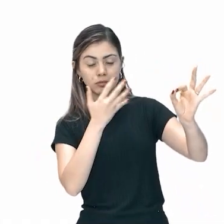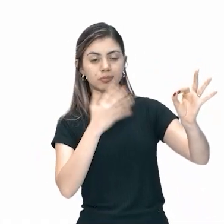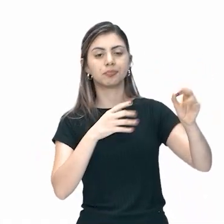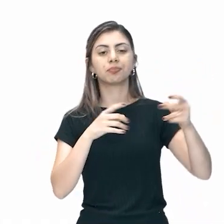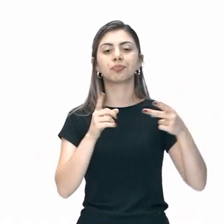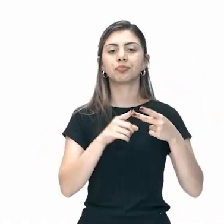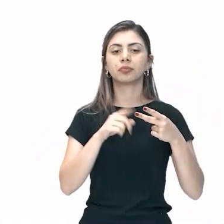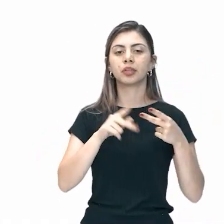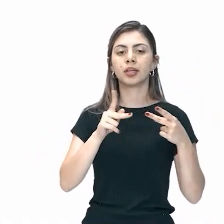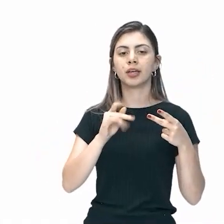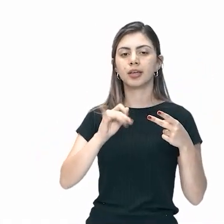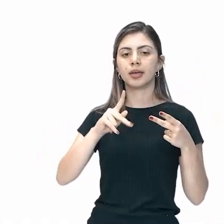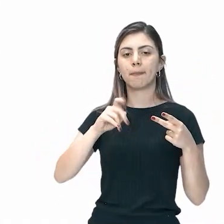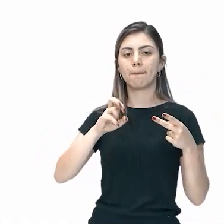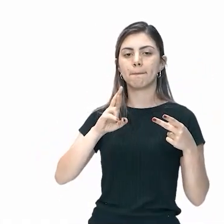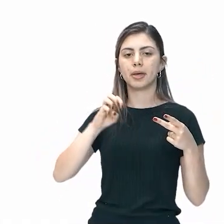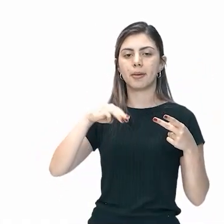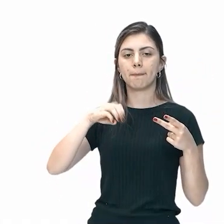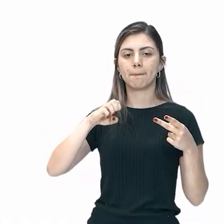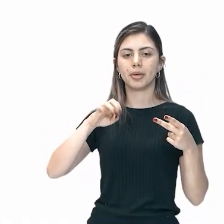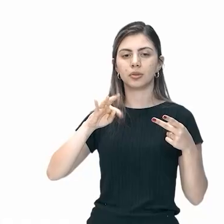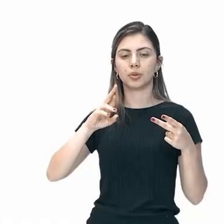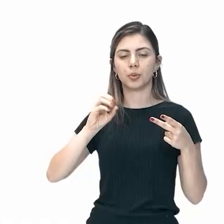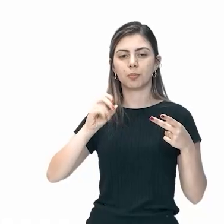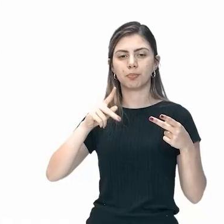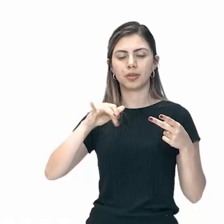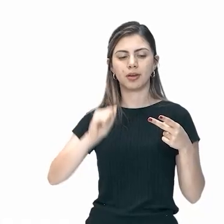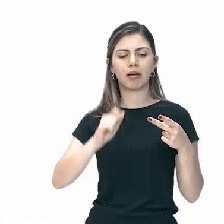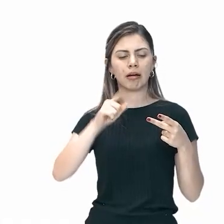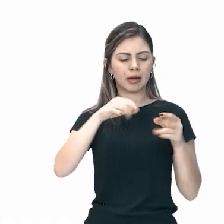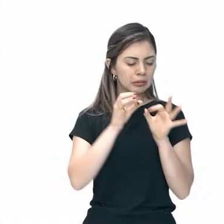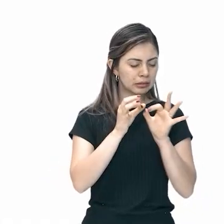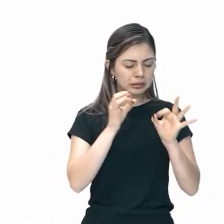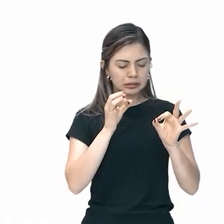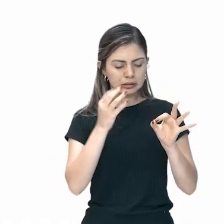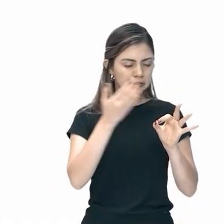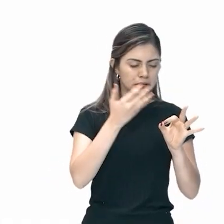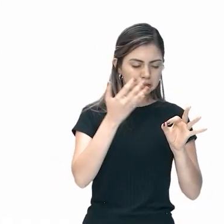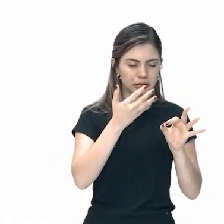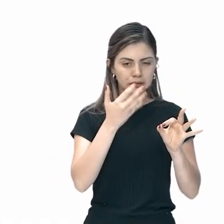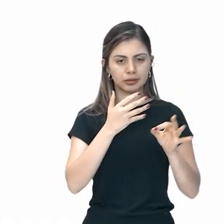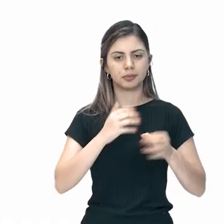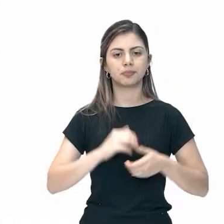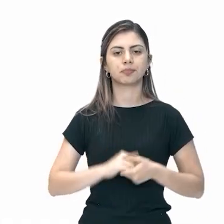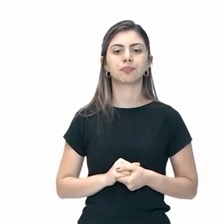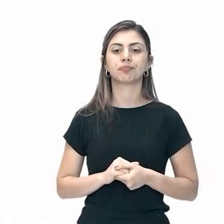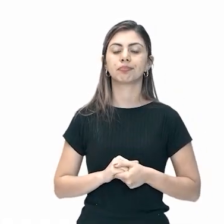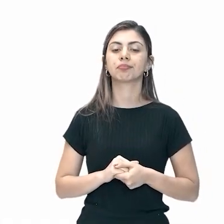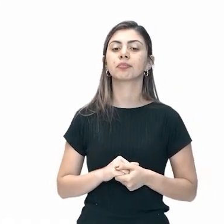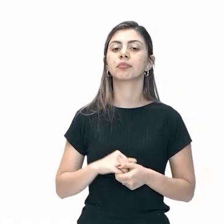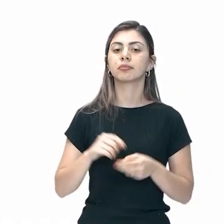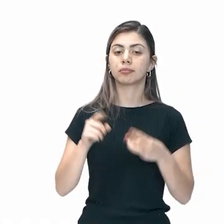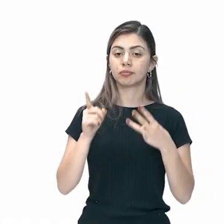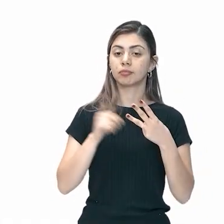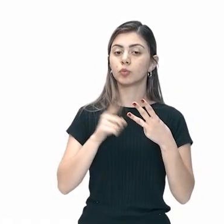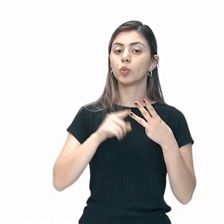a hipermetropia, que é a dificuldade de enxergar de perto. Nós também temos o